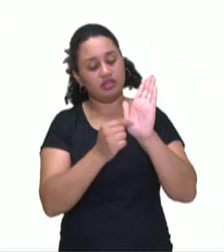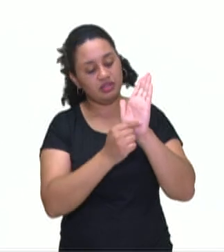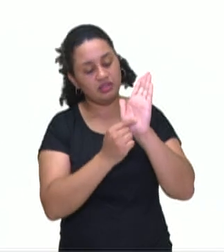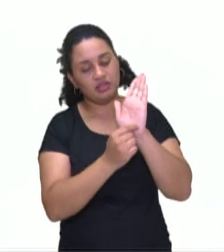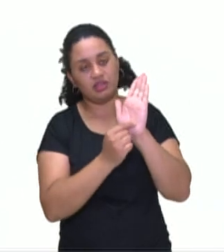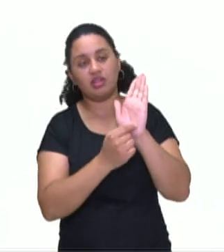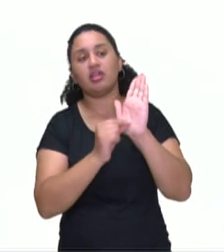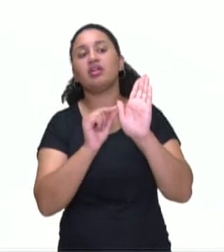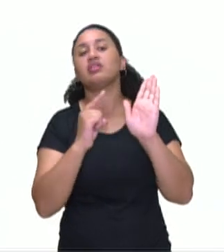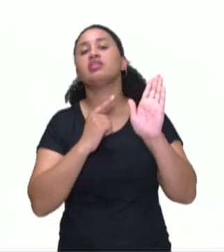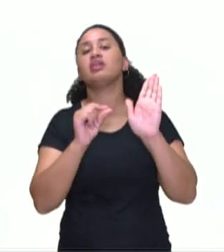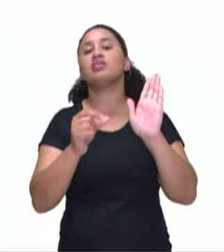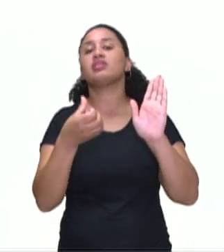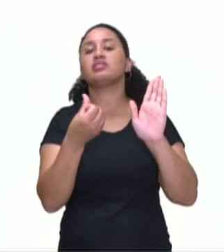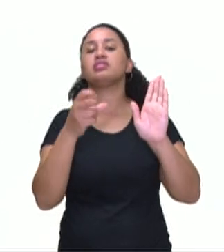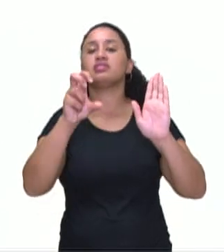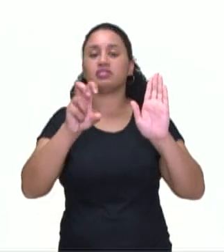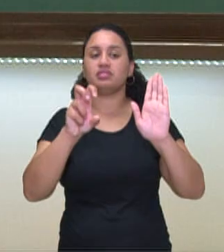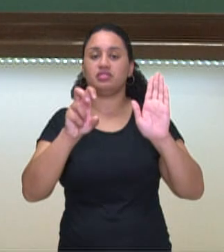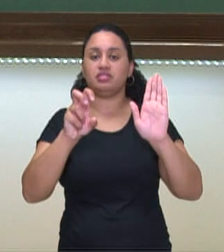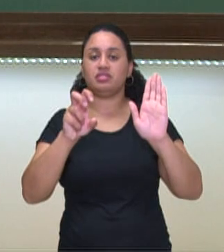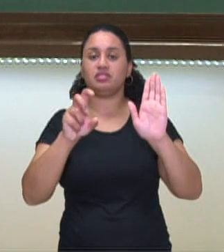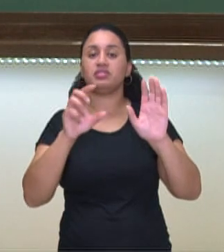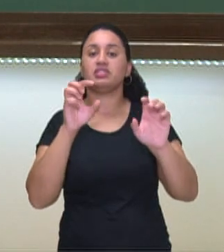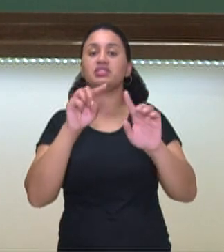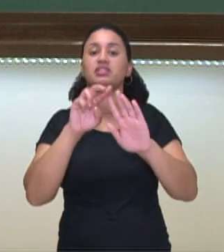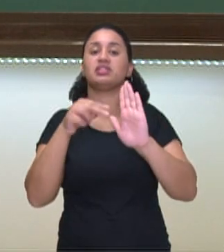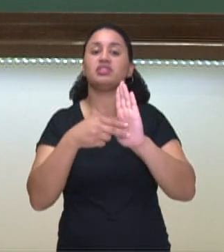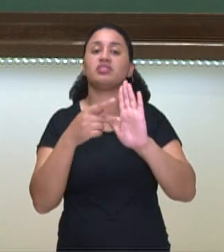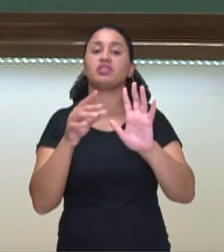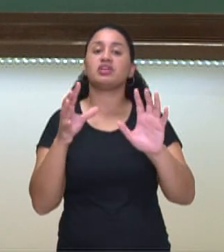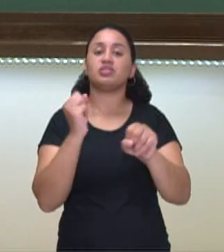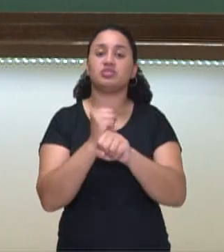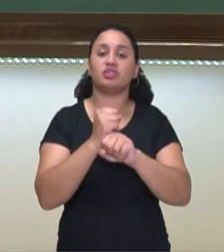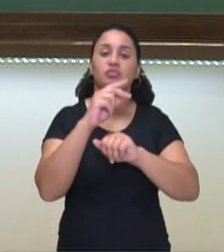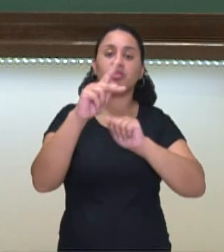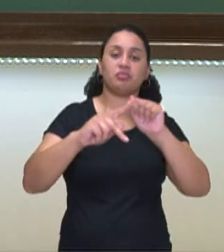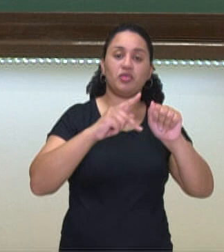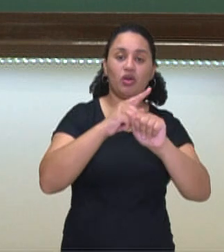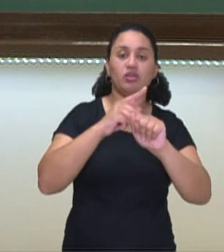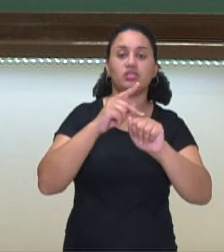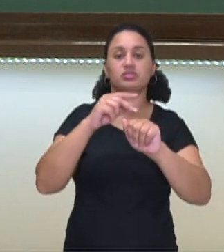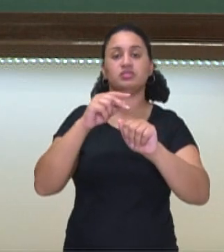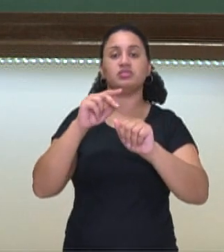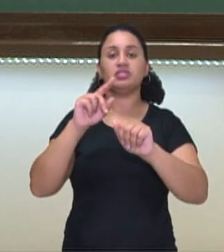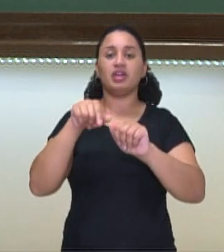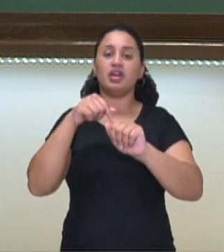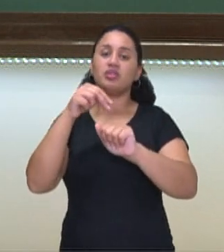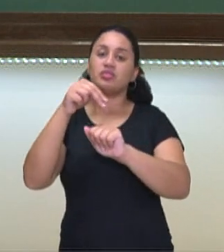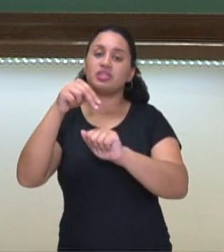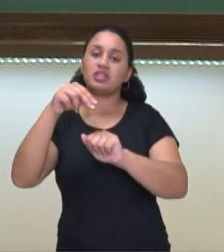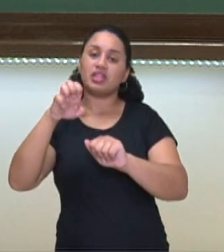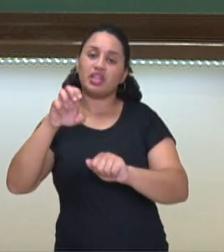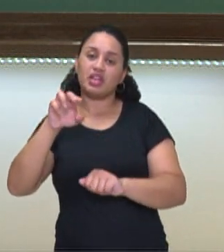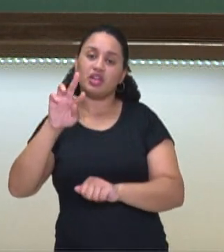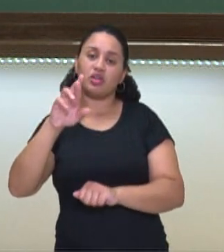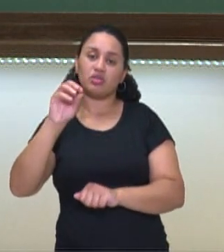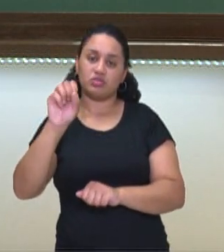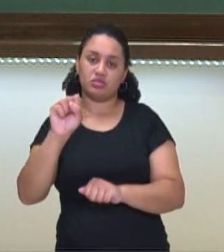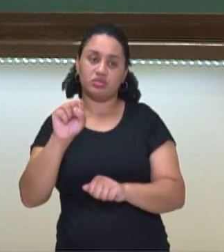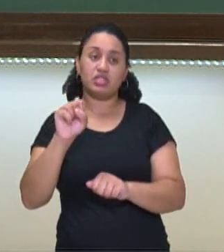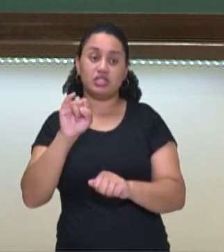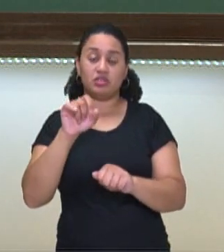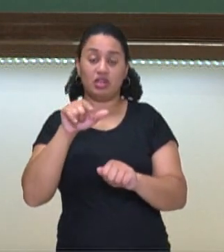de massa, ou seja, a soma entre os prótons e os nêutrons. Aí, quando eu quero saber a quantidade de nêutrons, eu